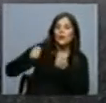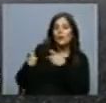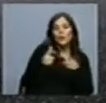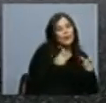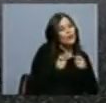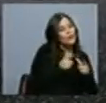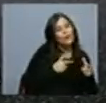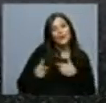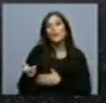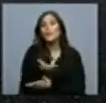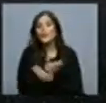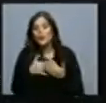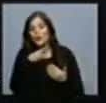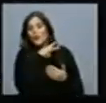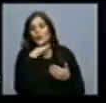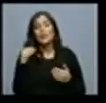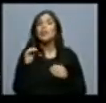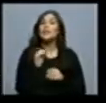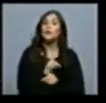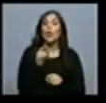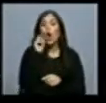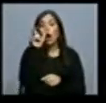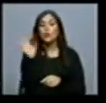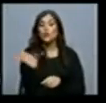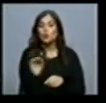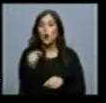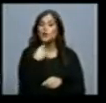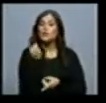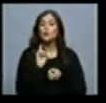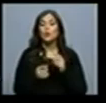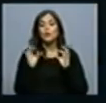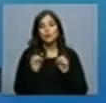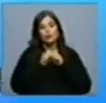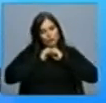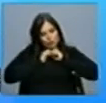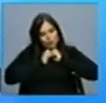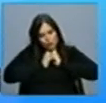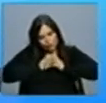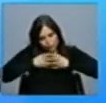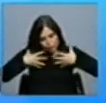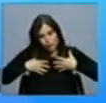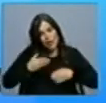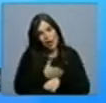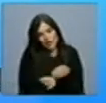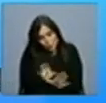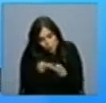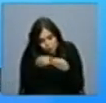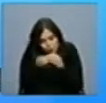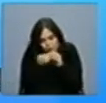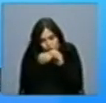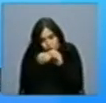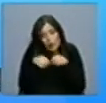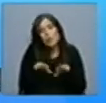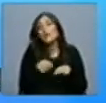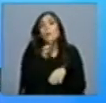e o que foi anunciado pelo João Alves foi que nós estamos perante um enxame que antes estava juntinho, mas que depois, ao longo